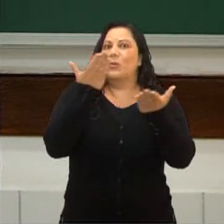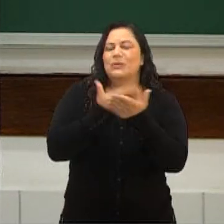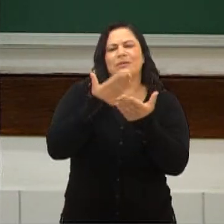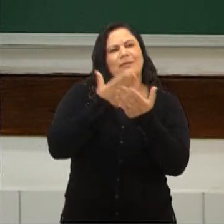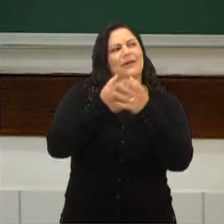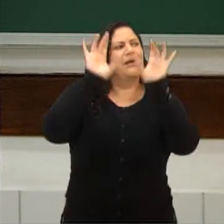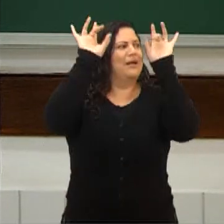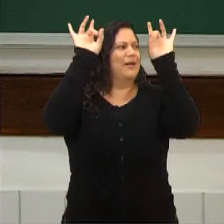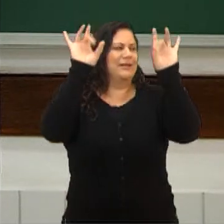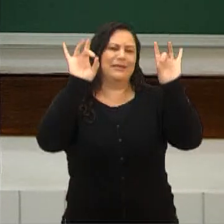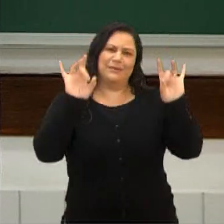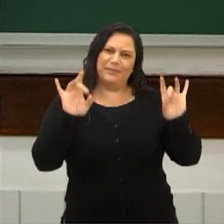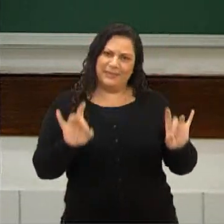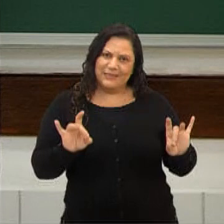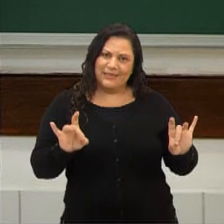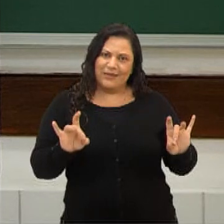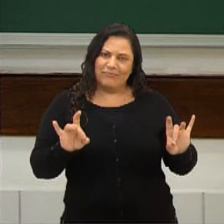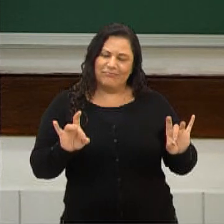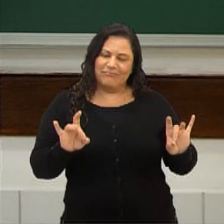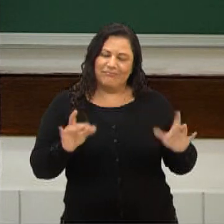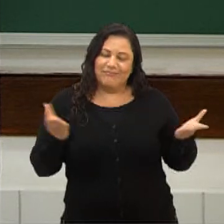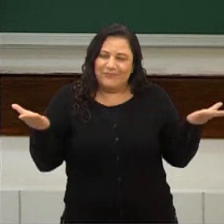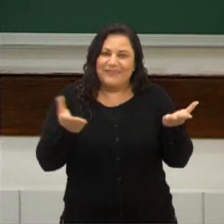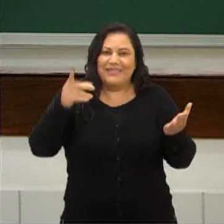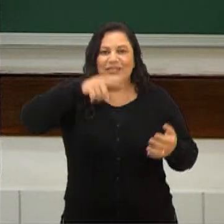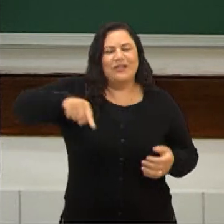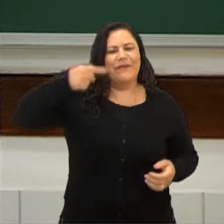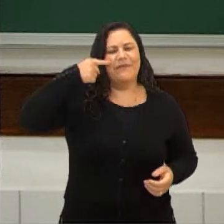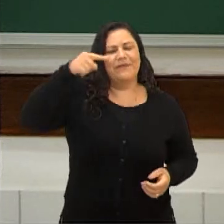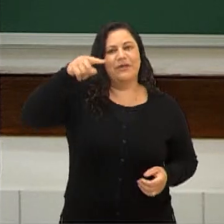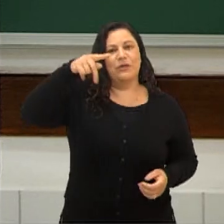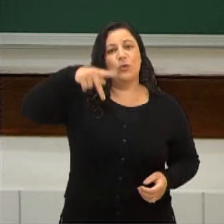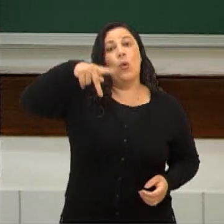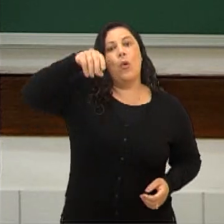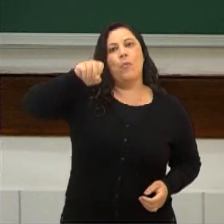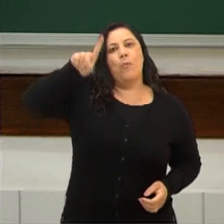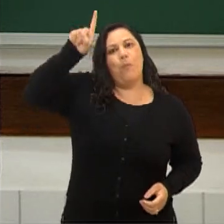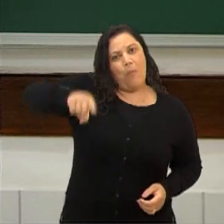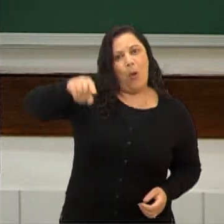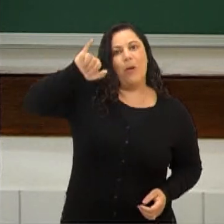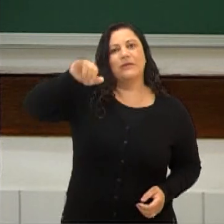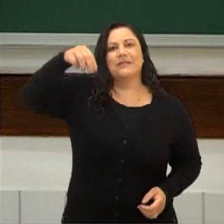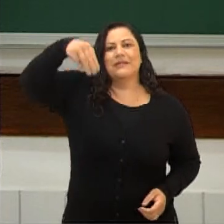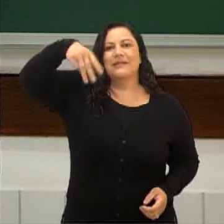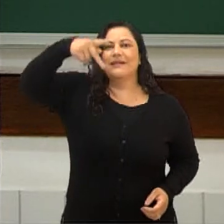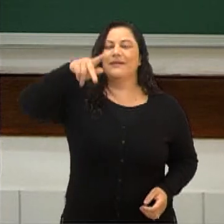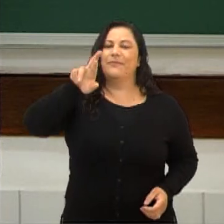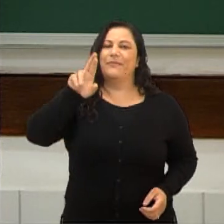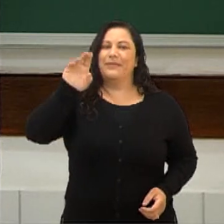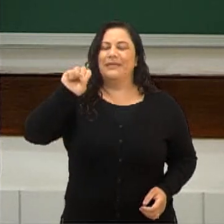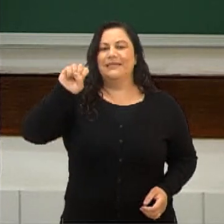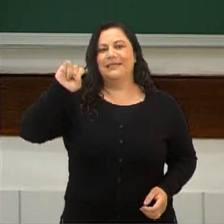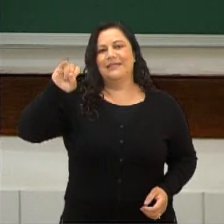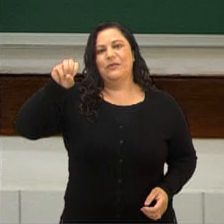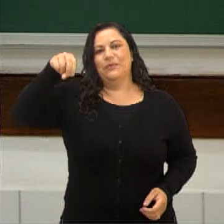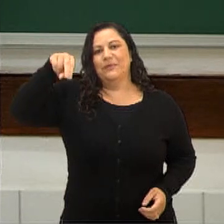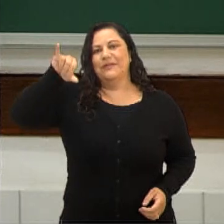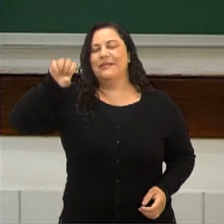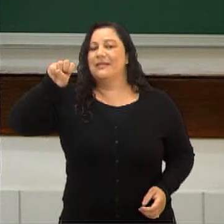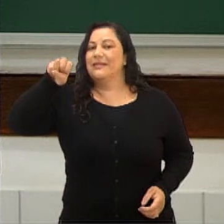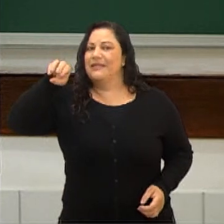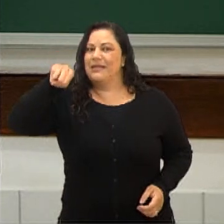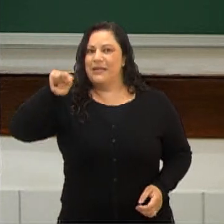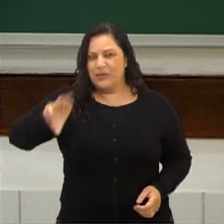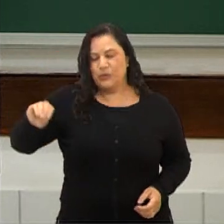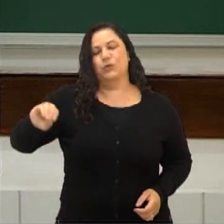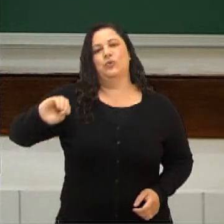pouquinho especial, vocês já viram, né? Hoje nós vamos falar de pós-impressionismo. A aula passada nós falamos de impressionismo, né? Hoje a gente vai falar